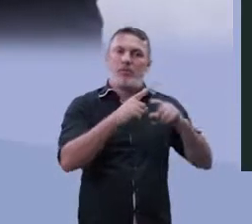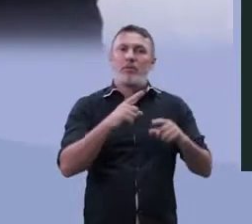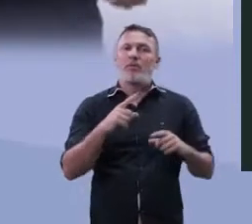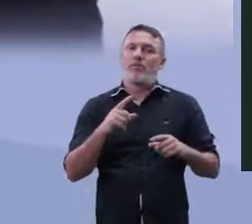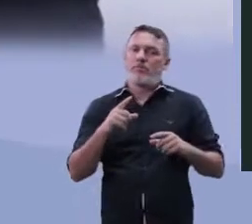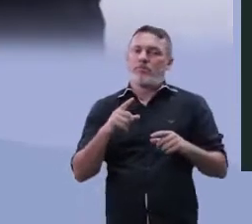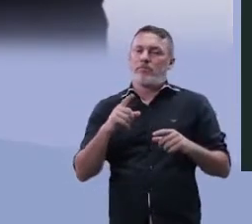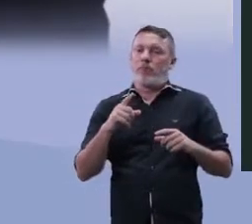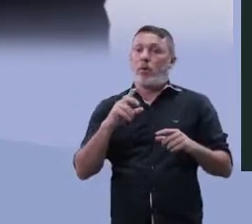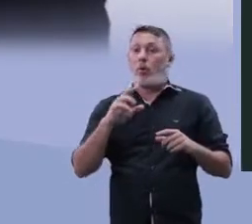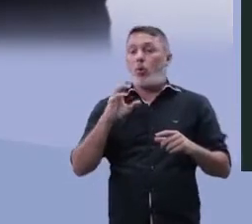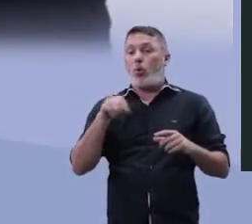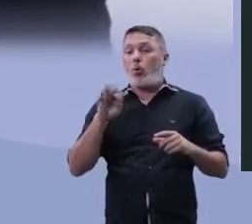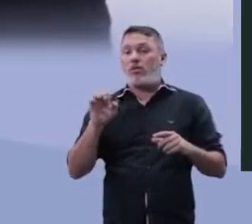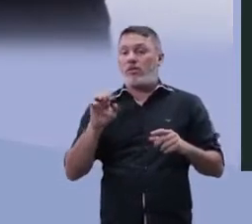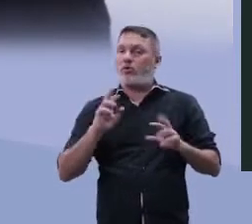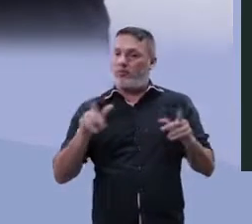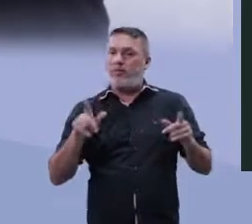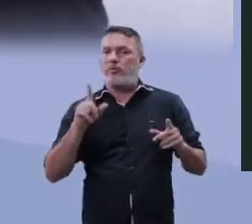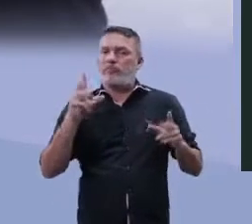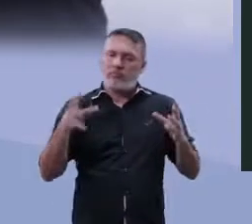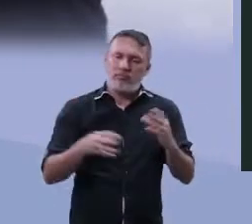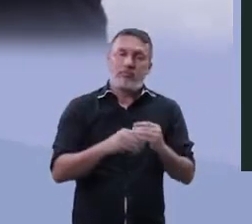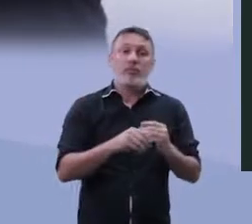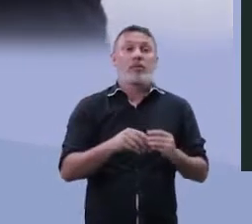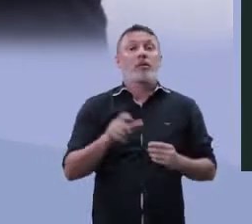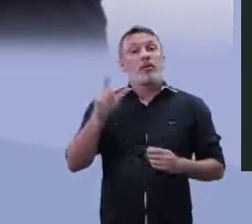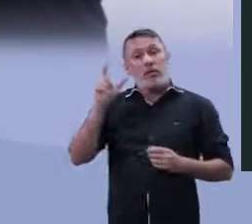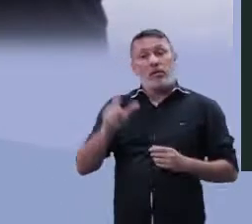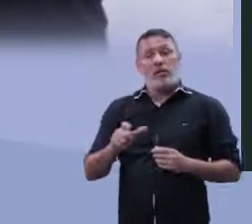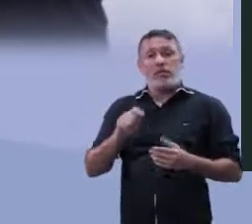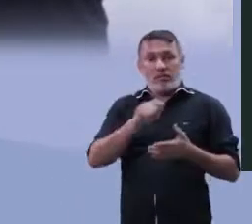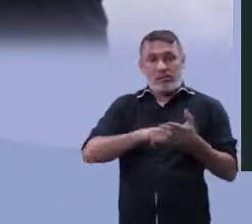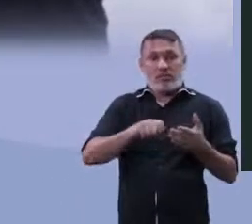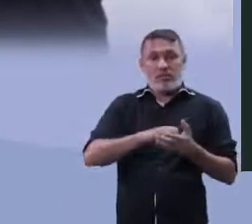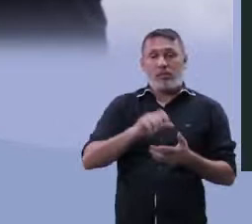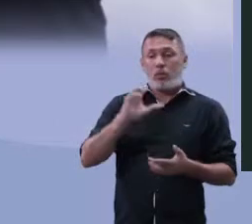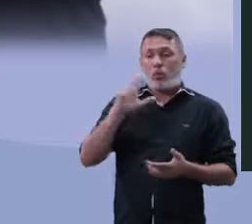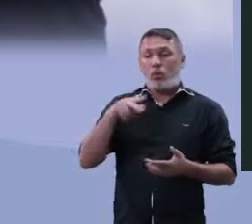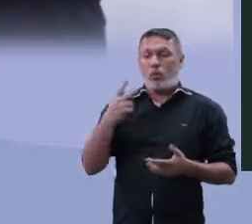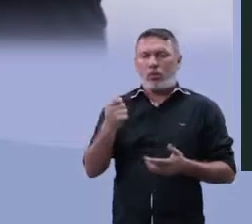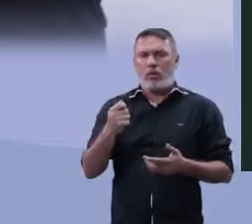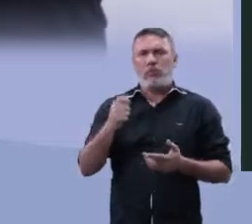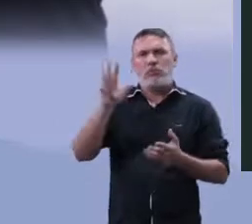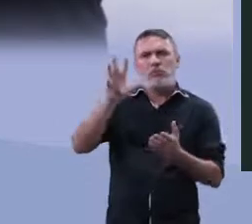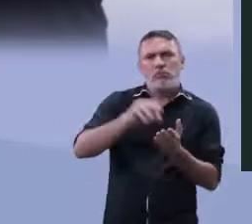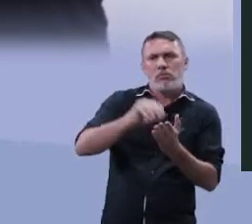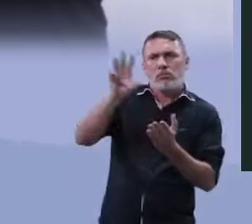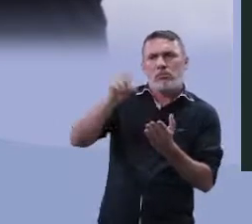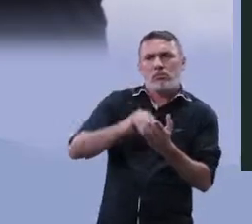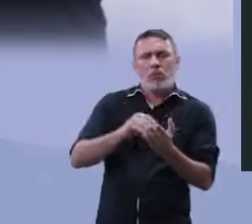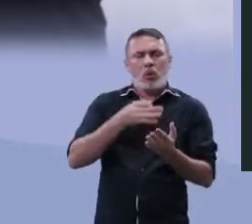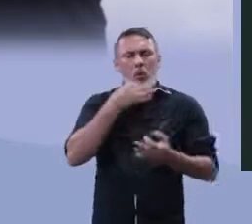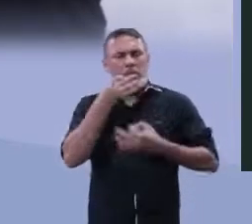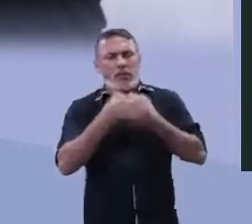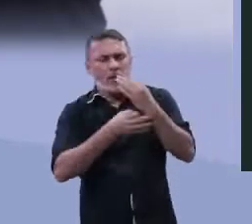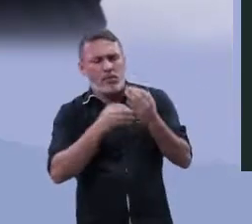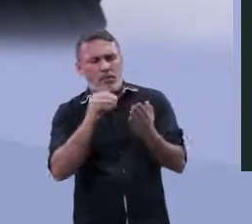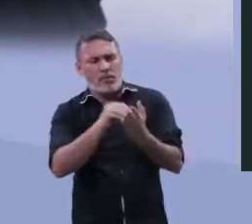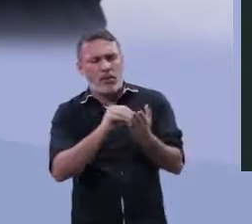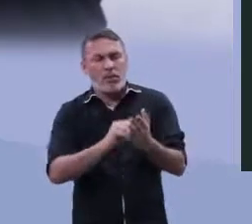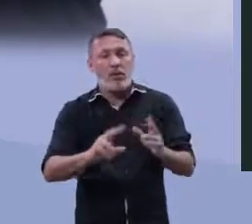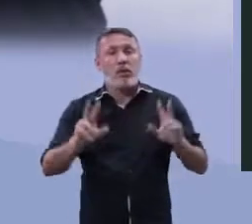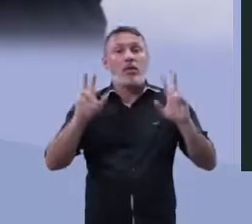tão positivista quanto o Comte, mas o Euclides da Cunha, quando ele traça a sua análise, ele traça o seu